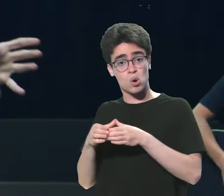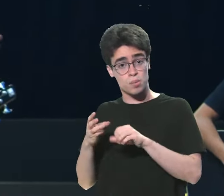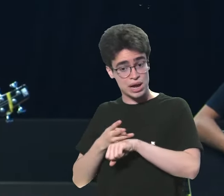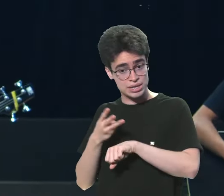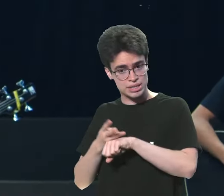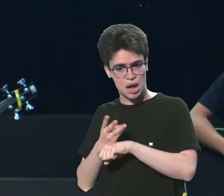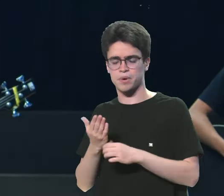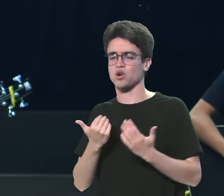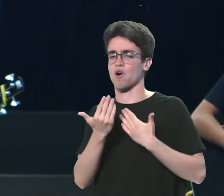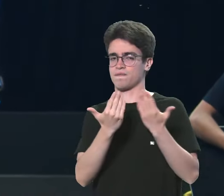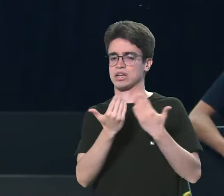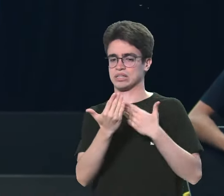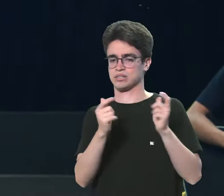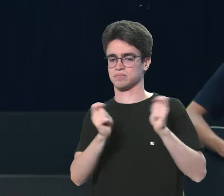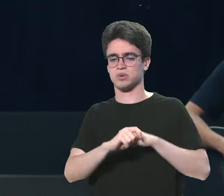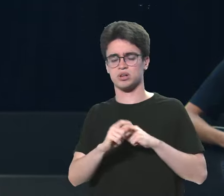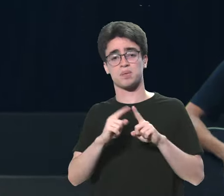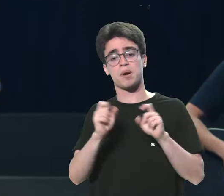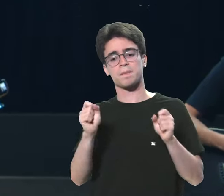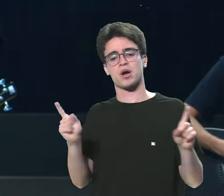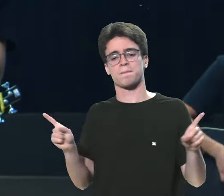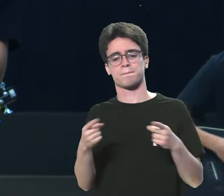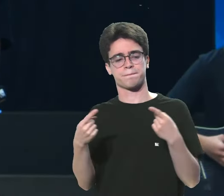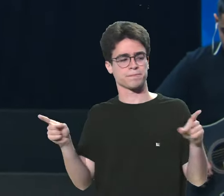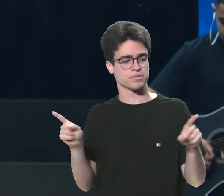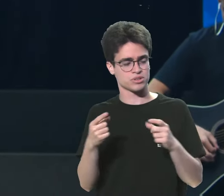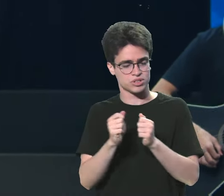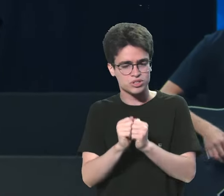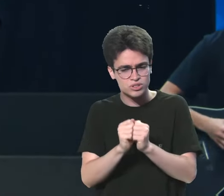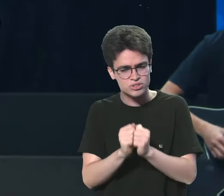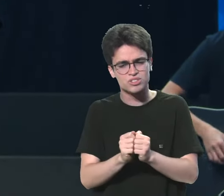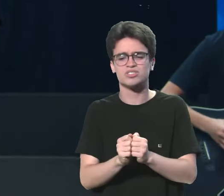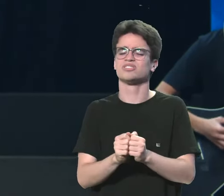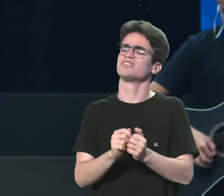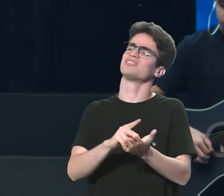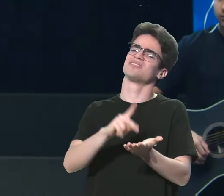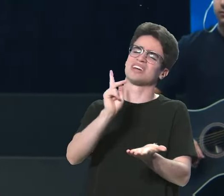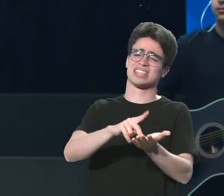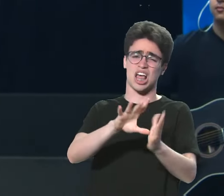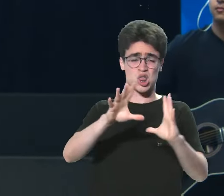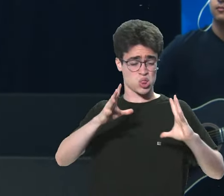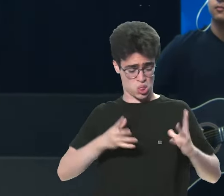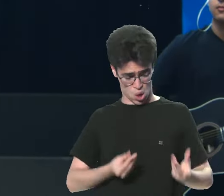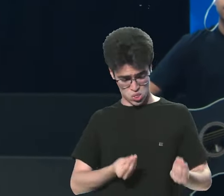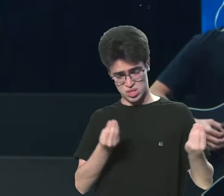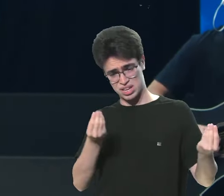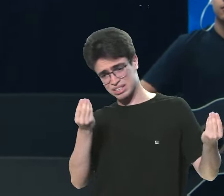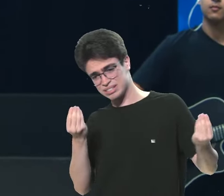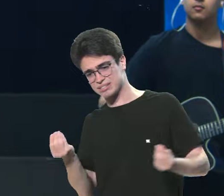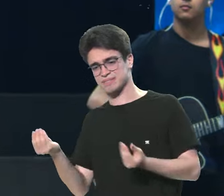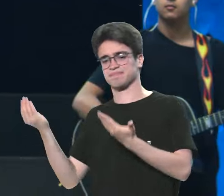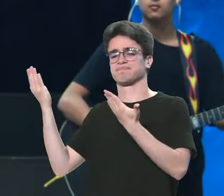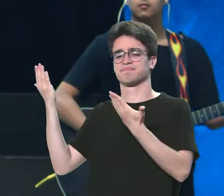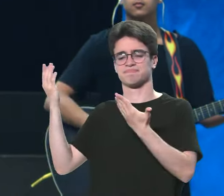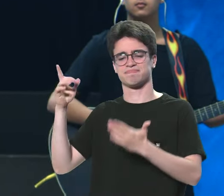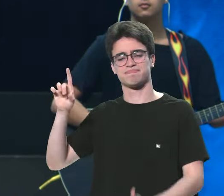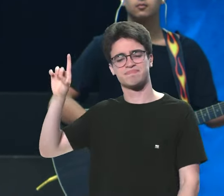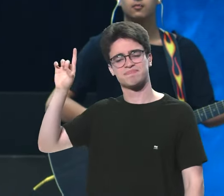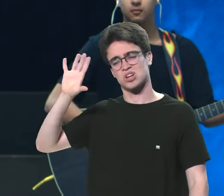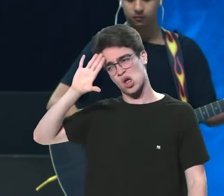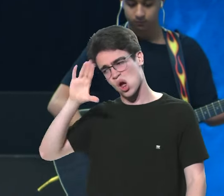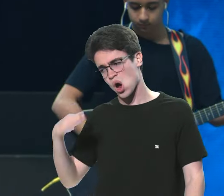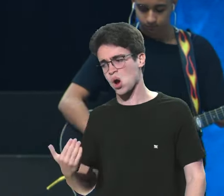vai conversando certo mas canta essa música com a gente de verdade entregando tudo que você tem a Deus